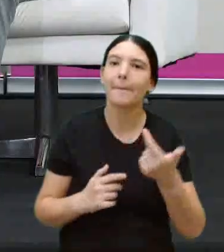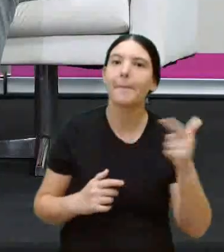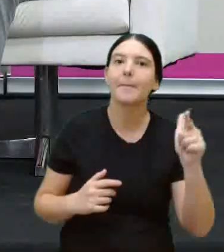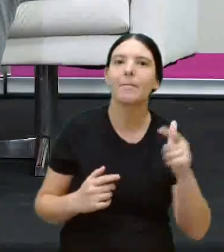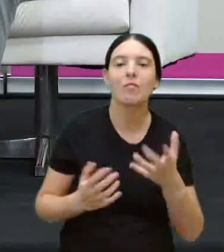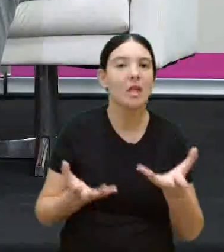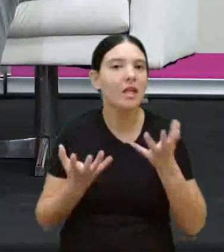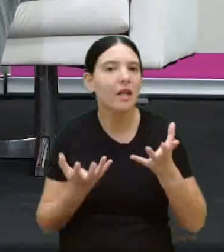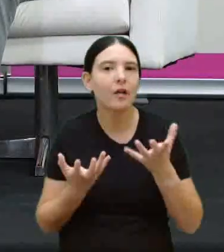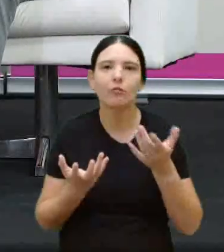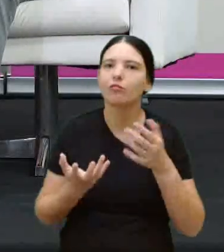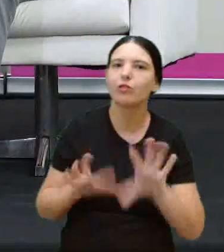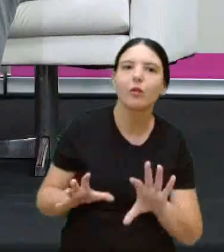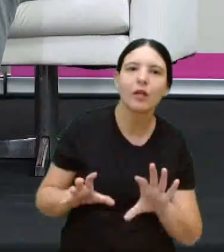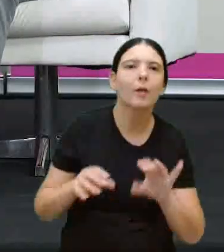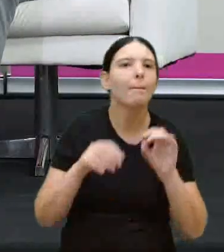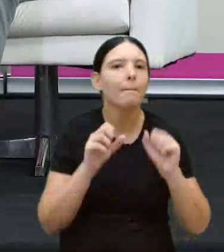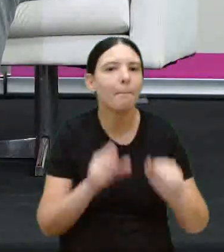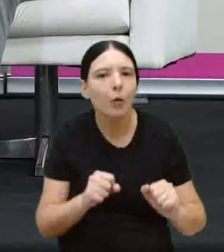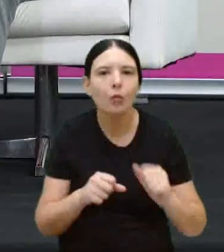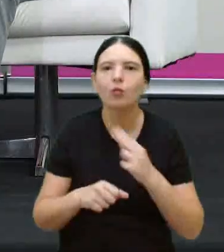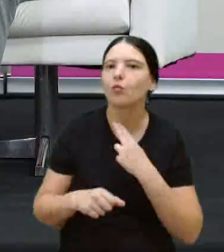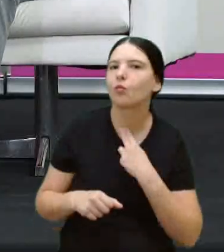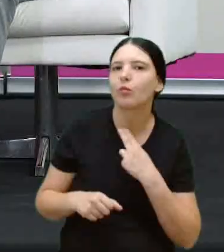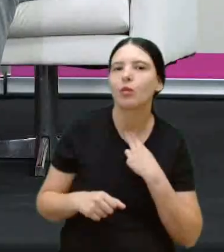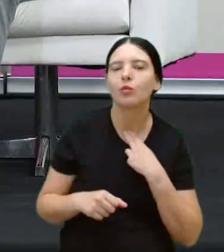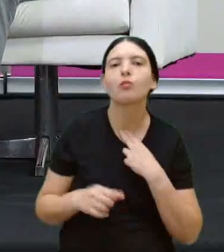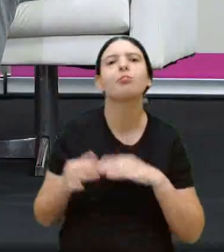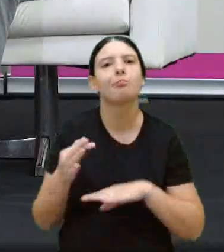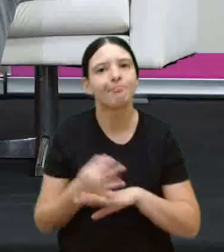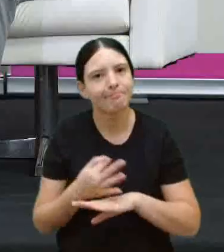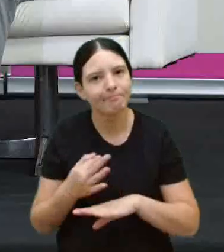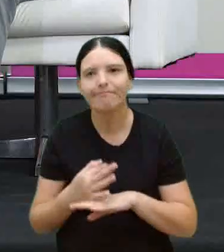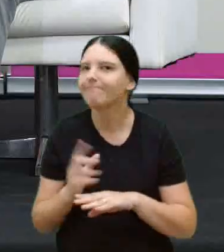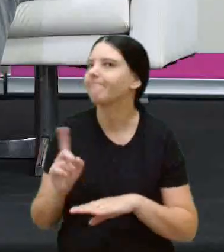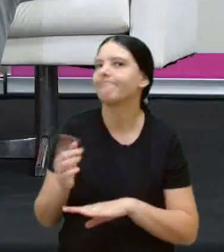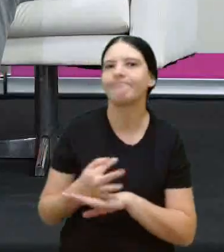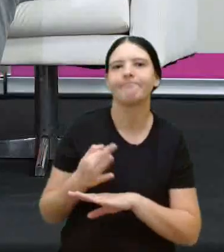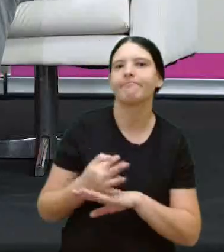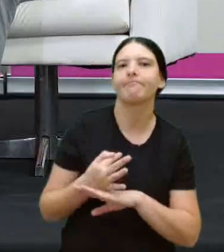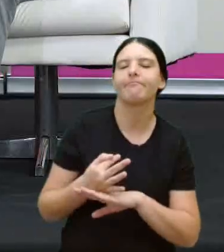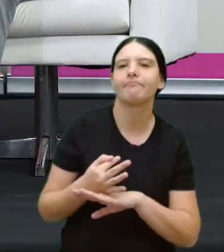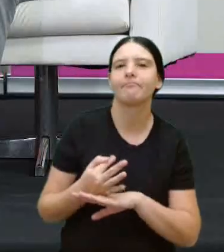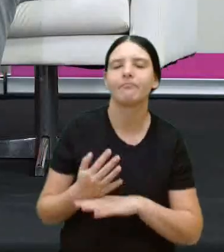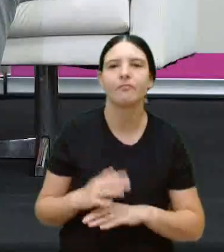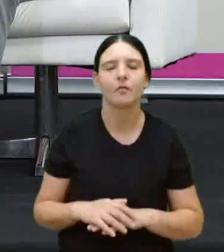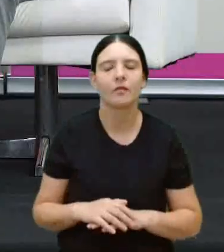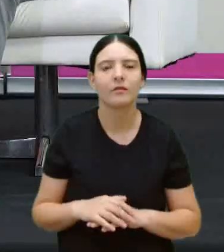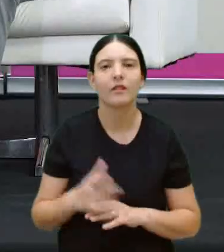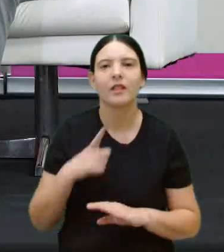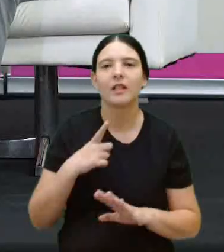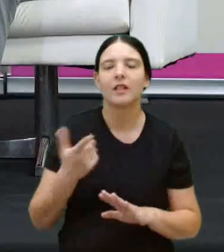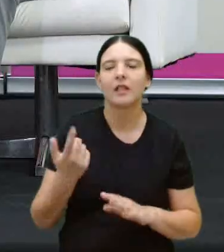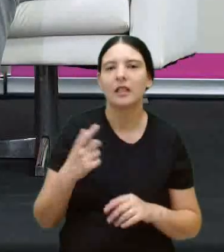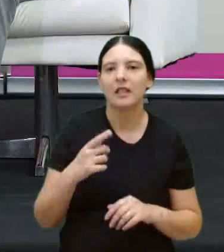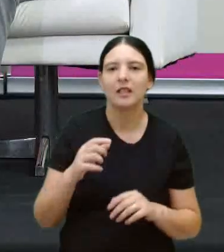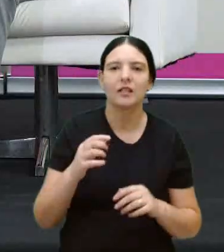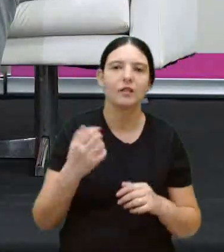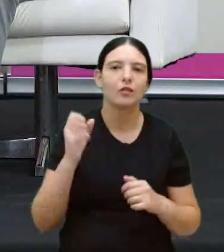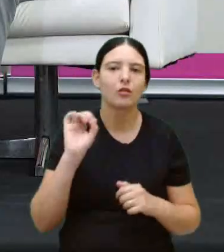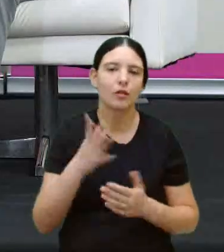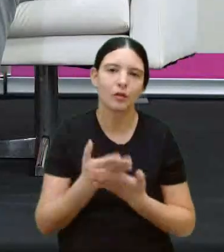quero, posso, não posso, suporto, não suporto. Tem algo da ordem daquilo que eu tenho estudado, que eu